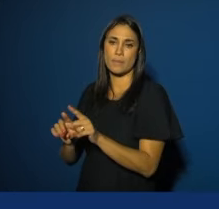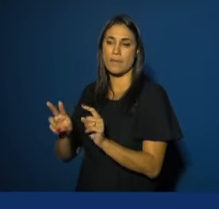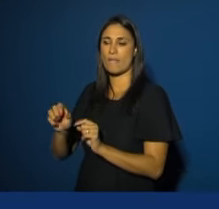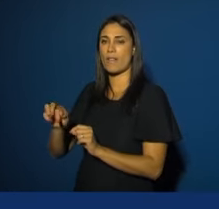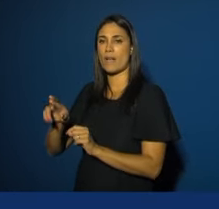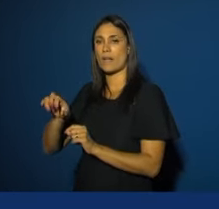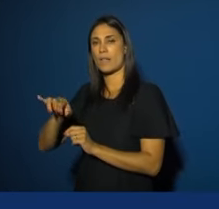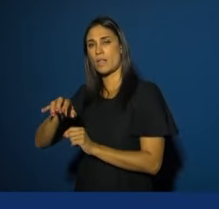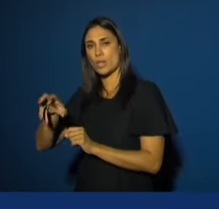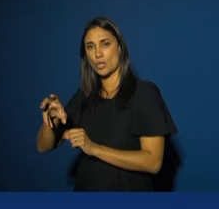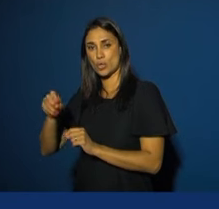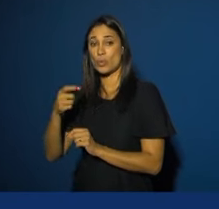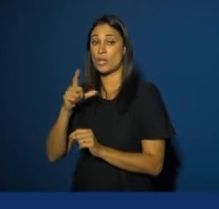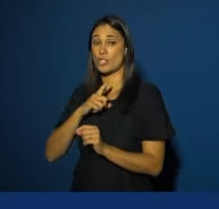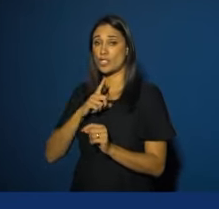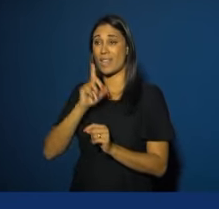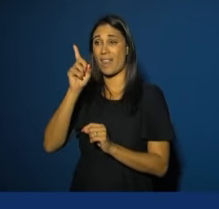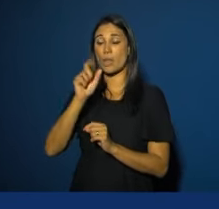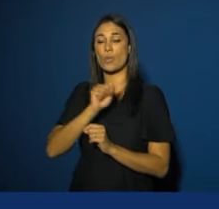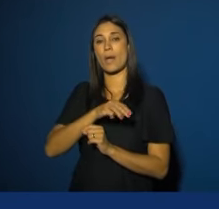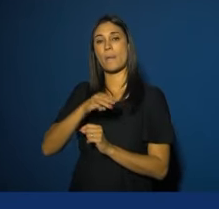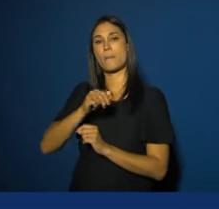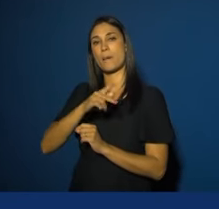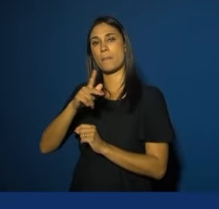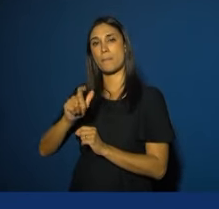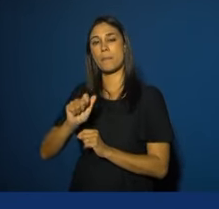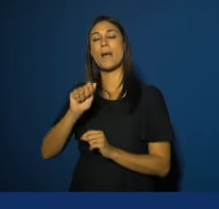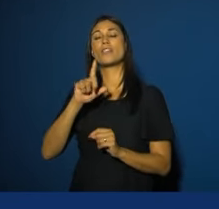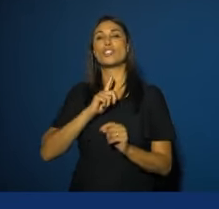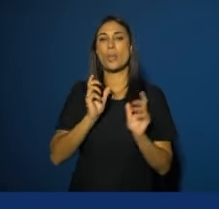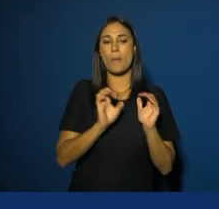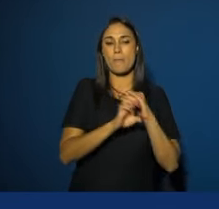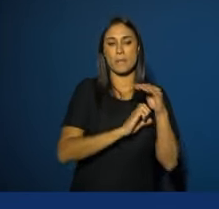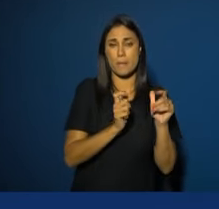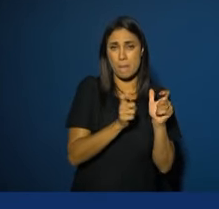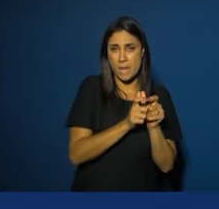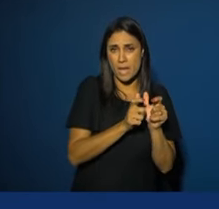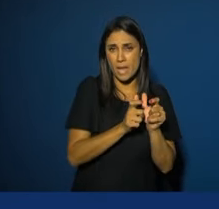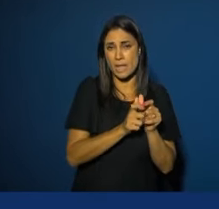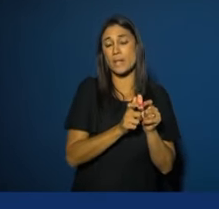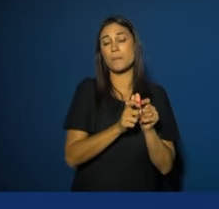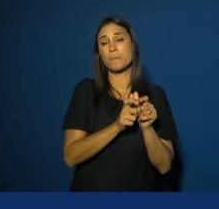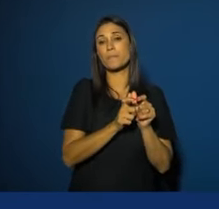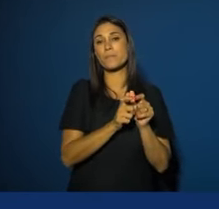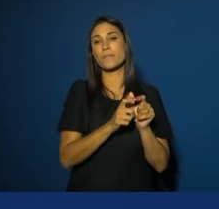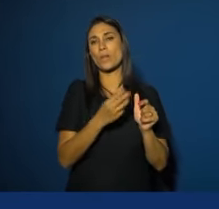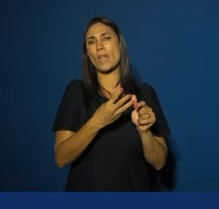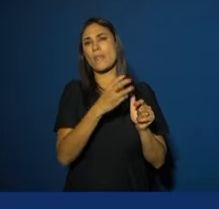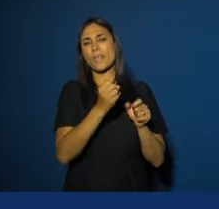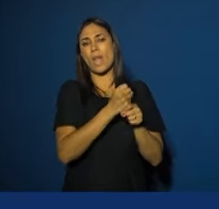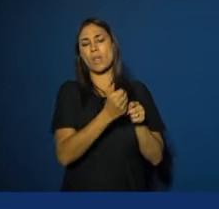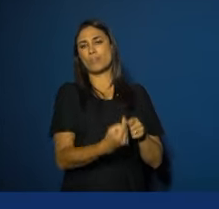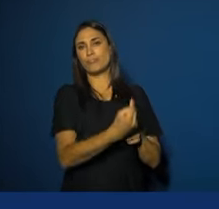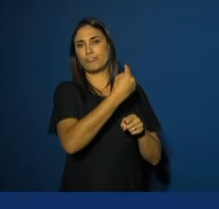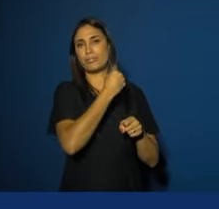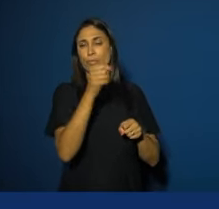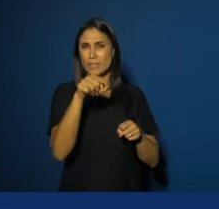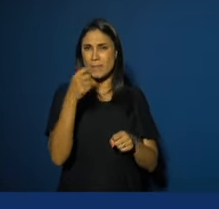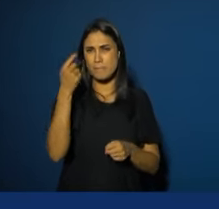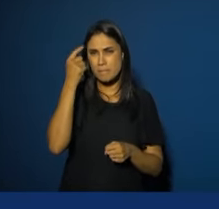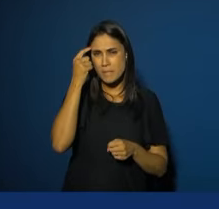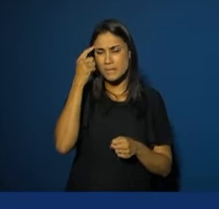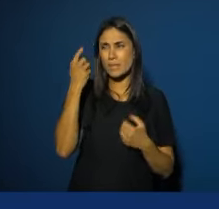uma unidade pequena no Amapá, e, como se diz, é o setor elétrico, eu diria, há 30 anos atrás, ok? Há 30 anos atrás, mas dá para você